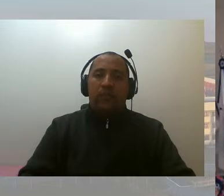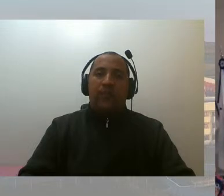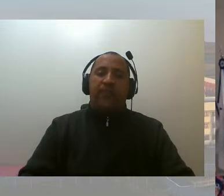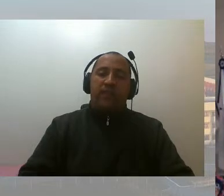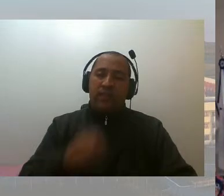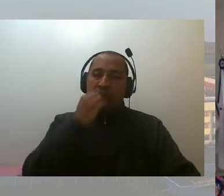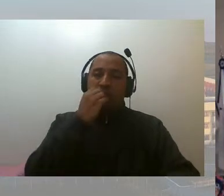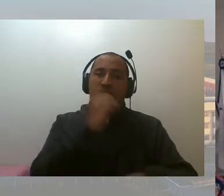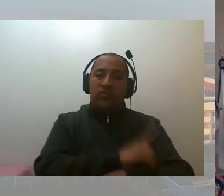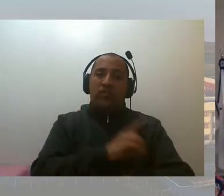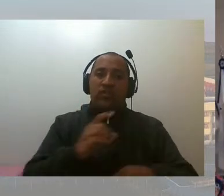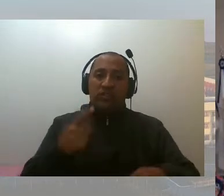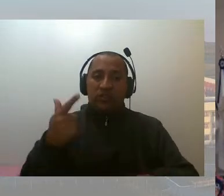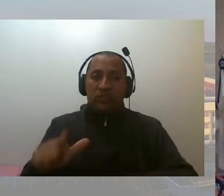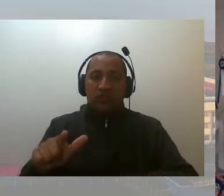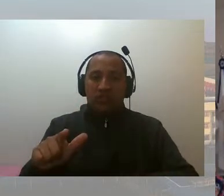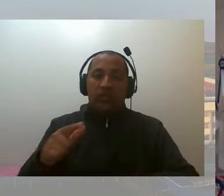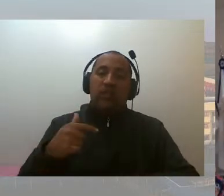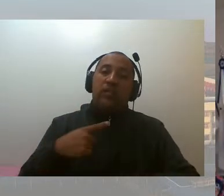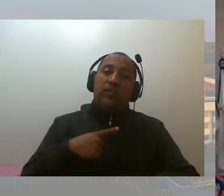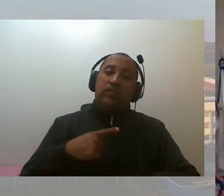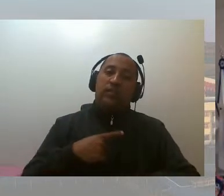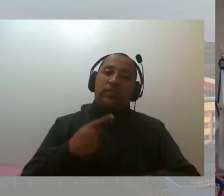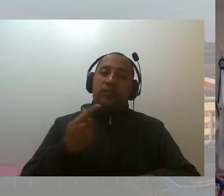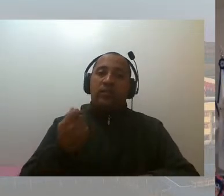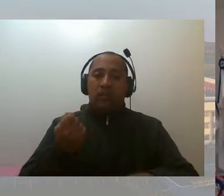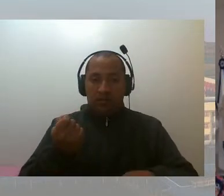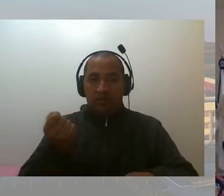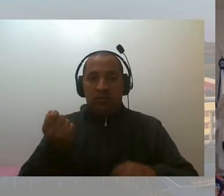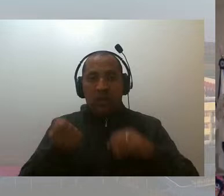Bom dia novamente. Quanto à questão do campus